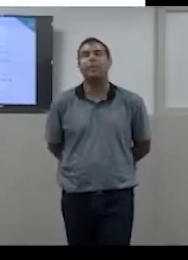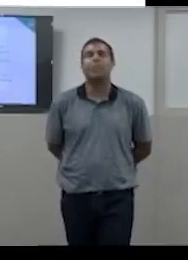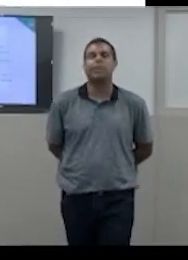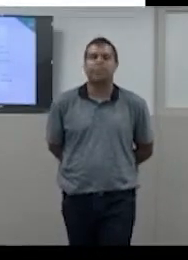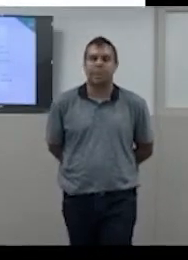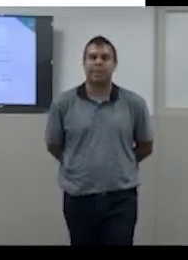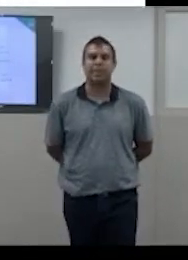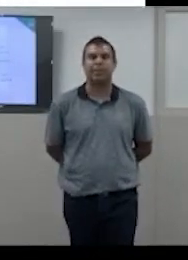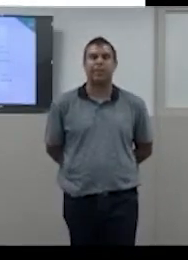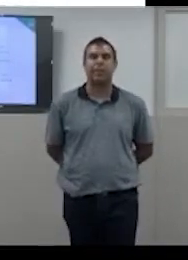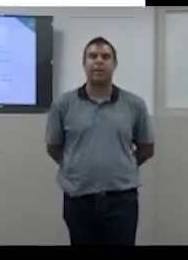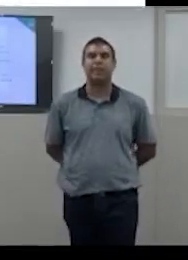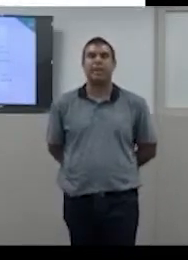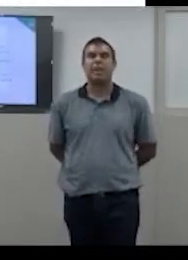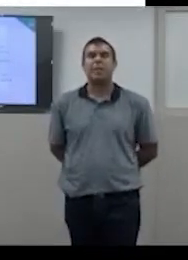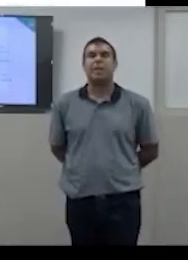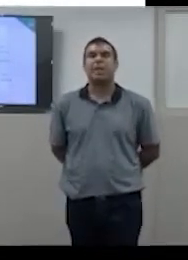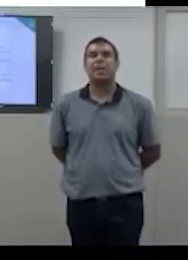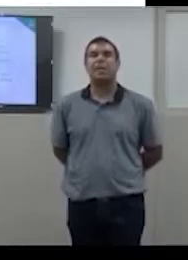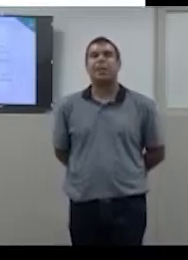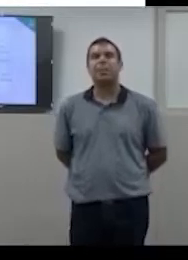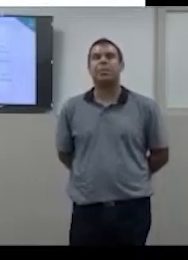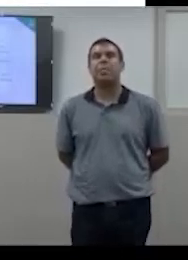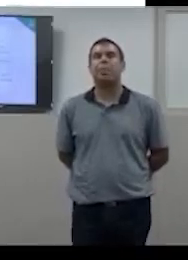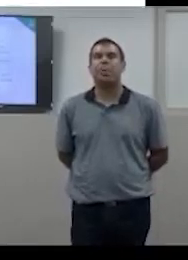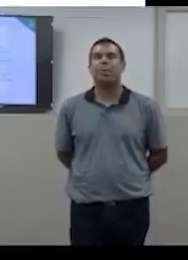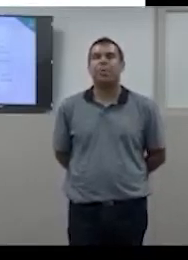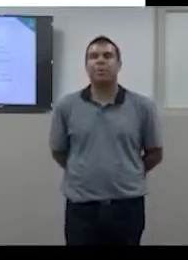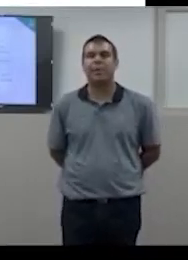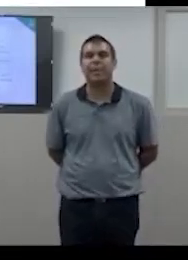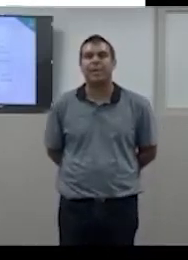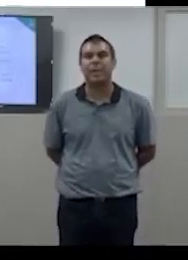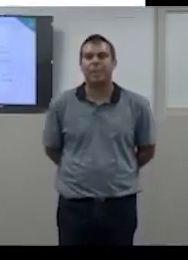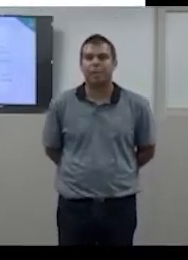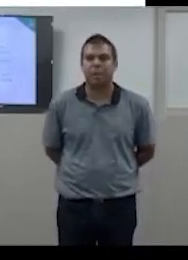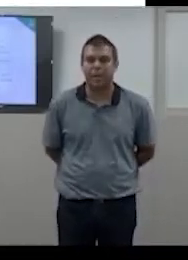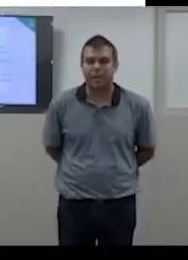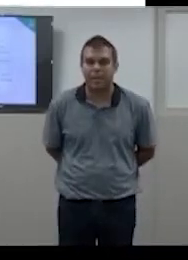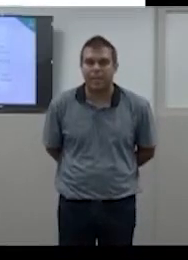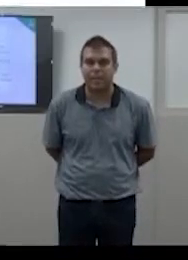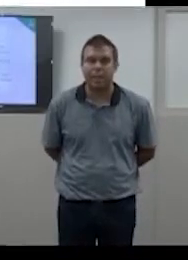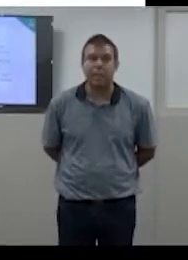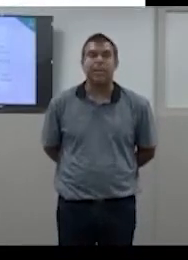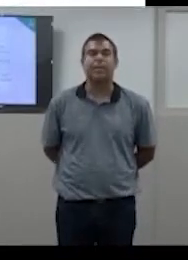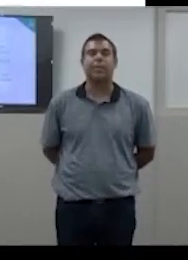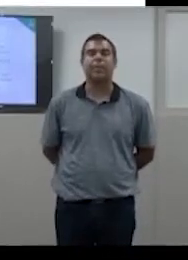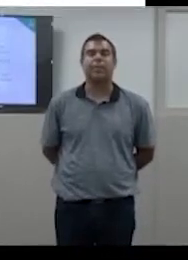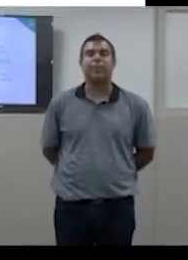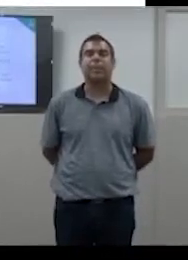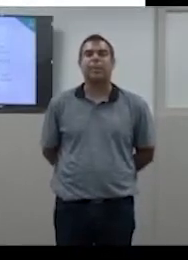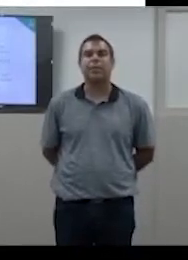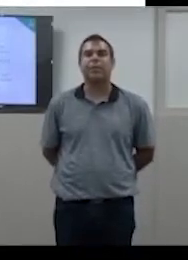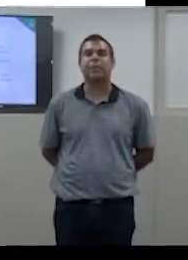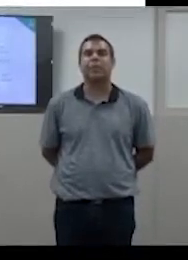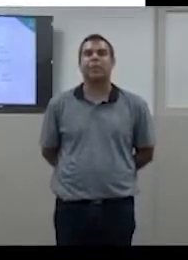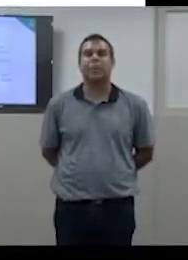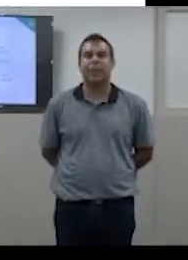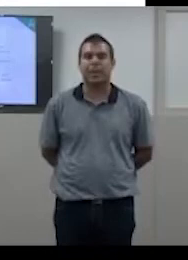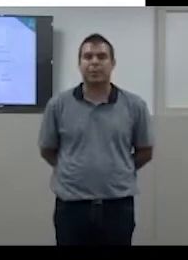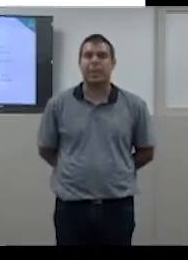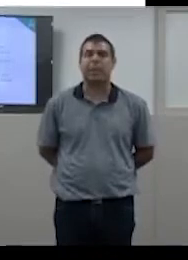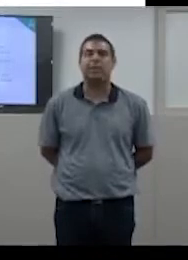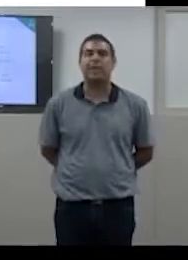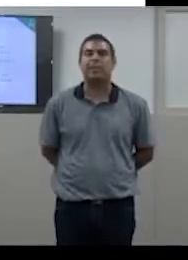ali, ou de um determinado sistema que você tem ali. E o equilíbrio térmico ocorre em situações que não há troca de calor. Então, assim, o sistema é definido como um